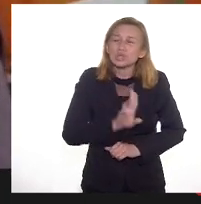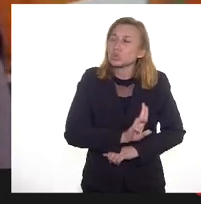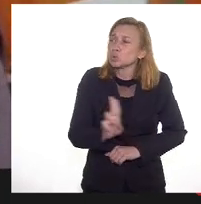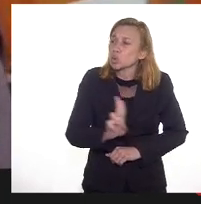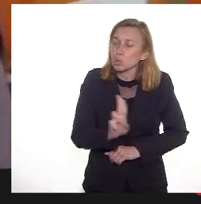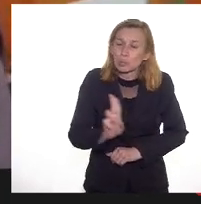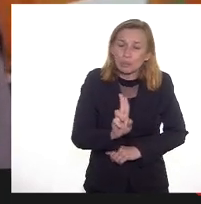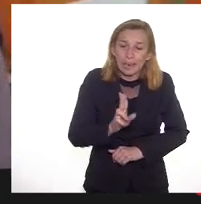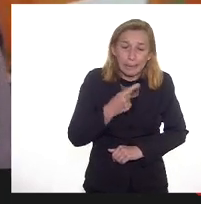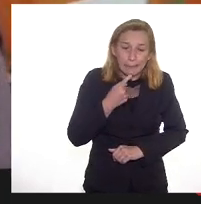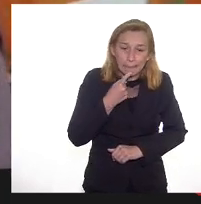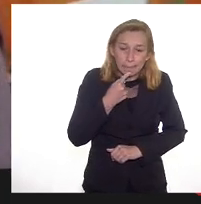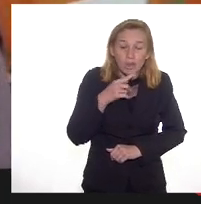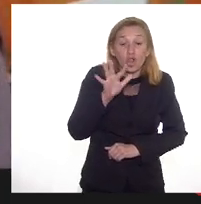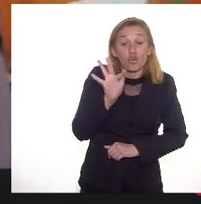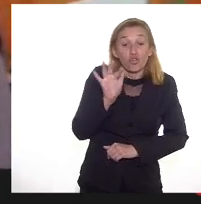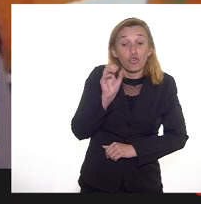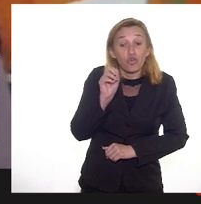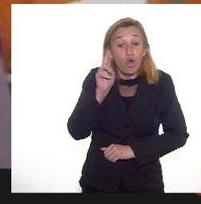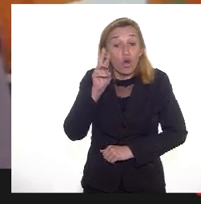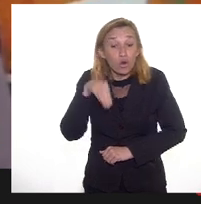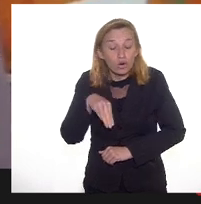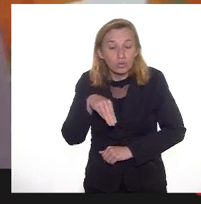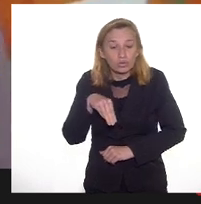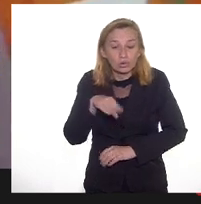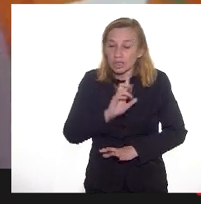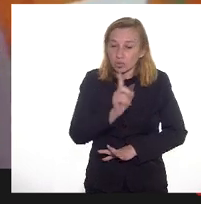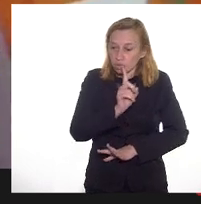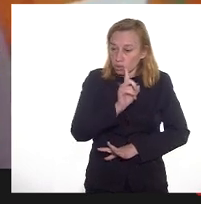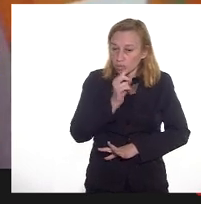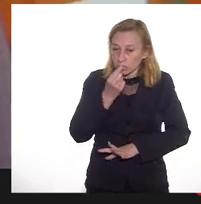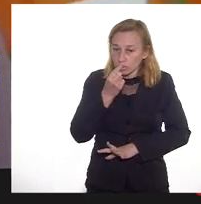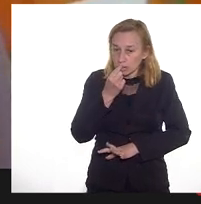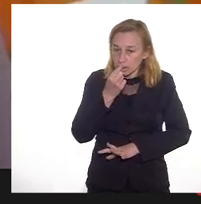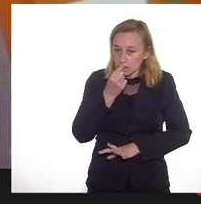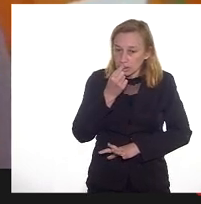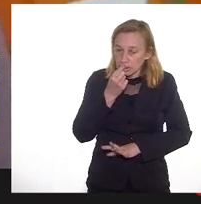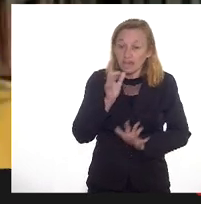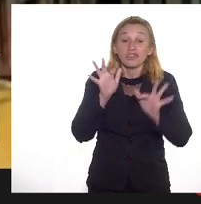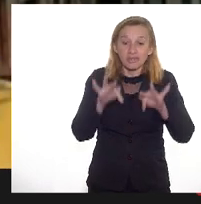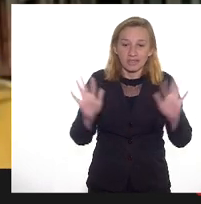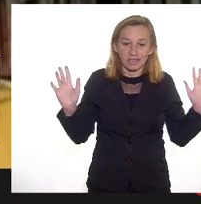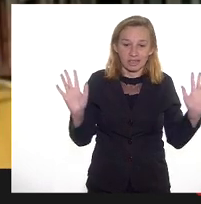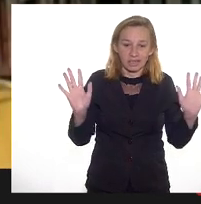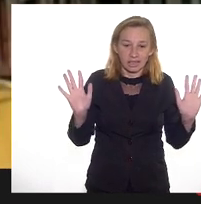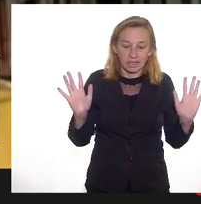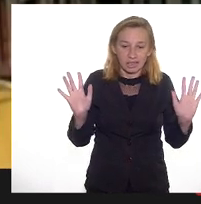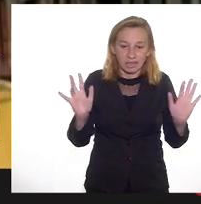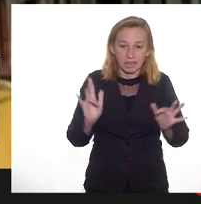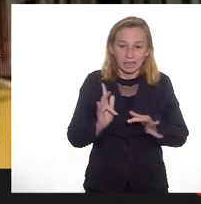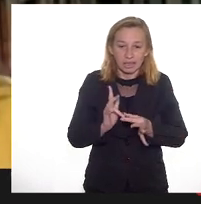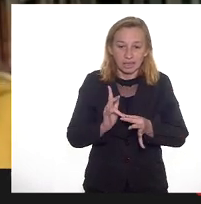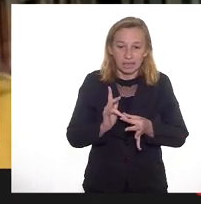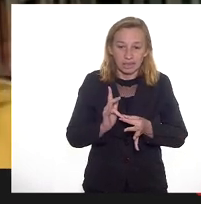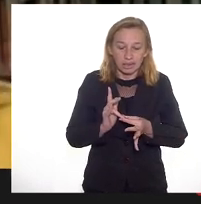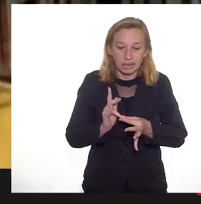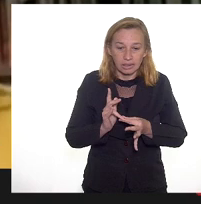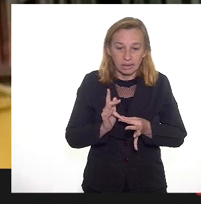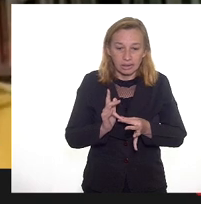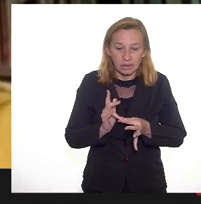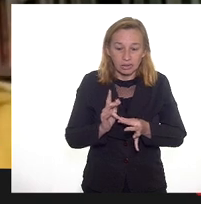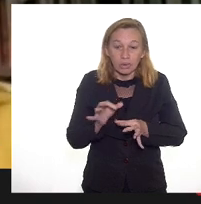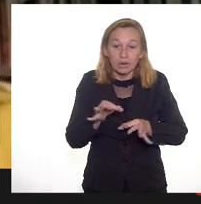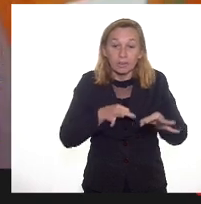mas esse Fórum Municipal de Religião. Não, não é isso, não. Enfim. É o plano, deputada, é o Plano PIR, é